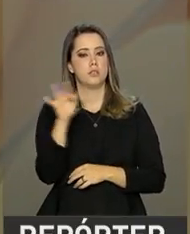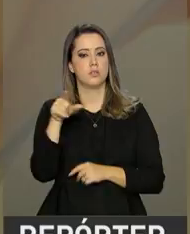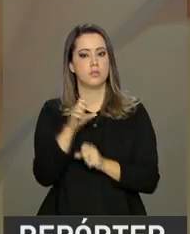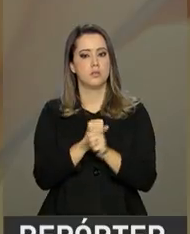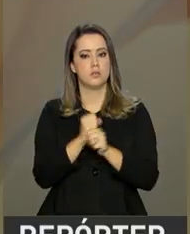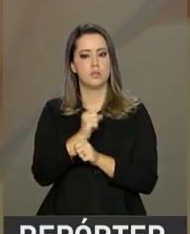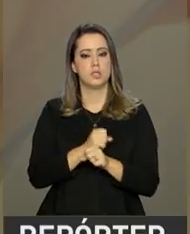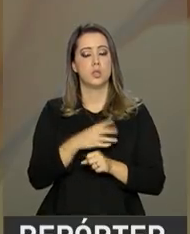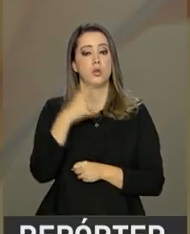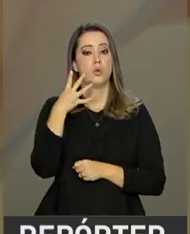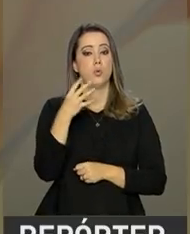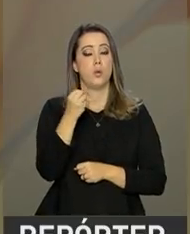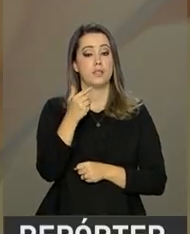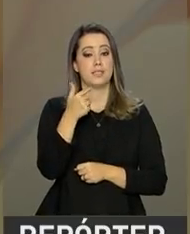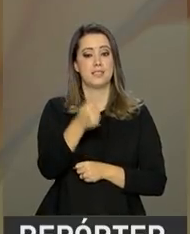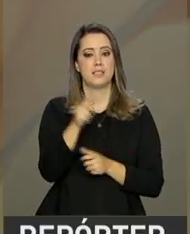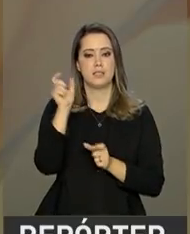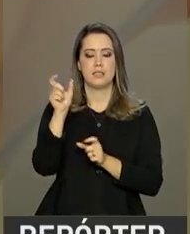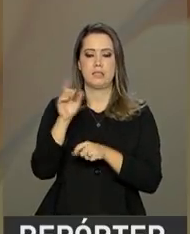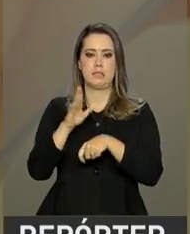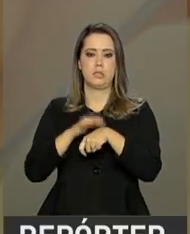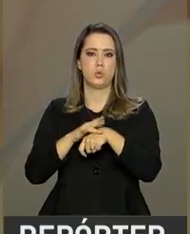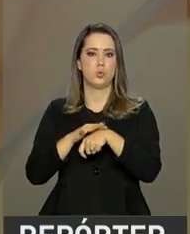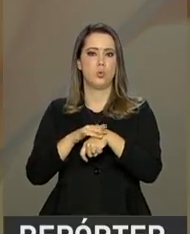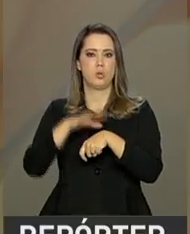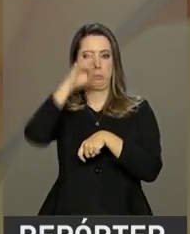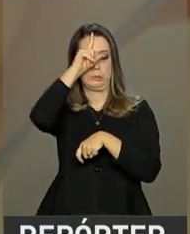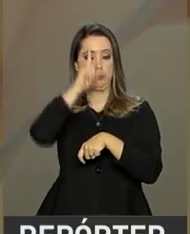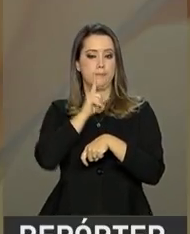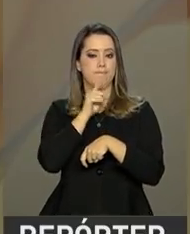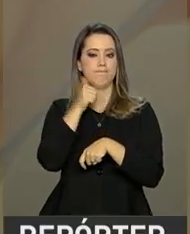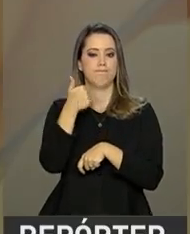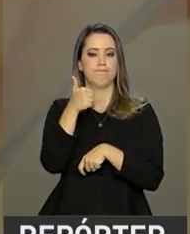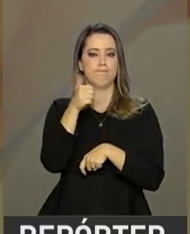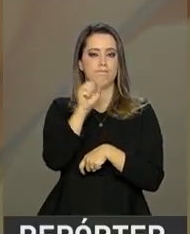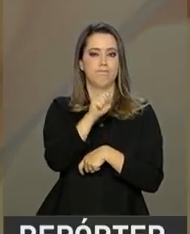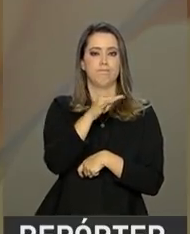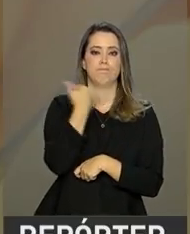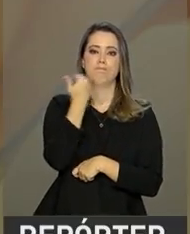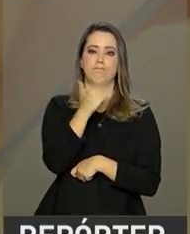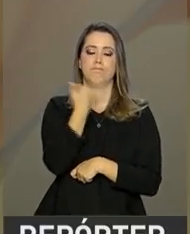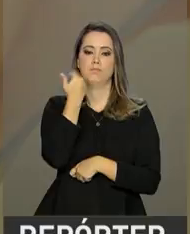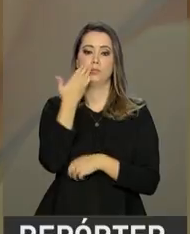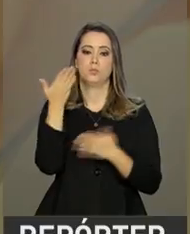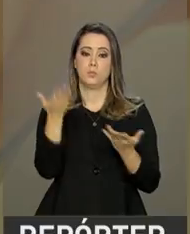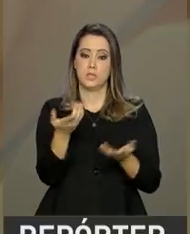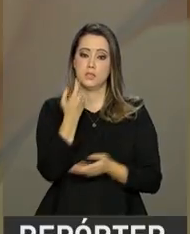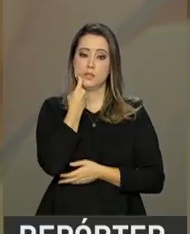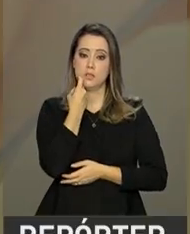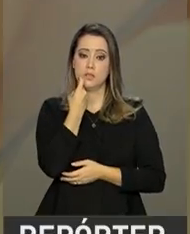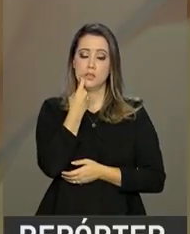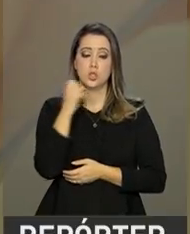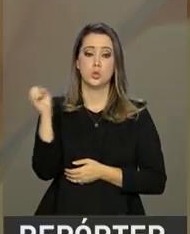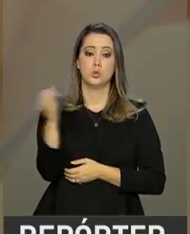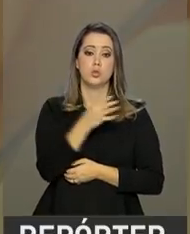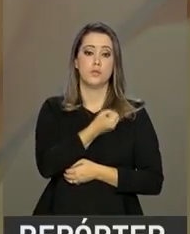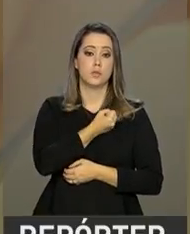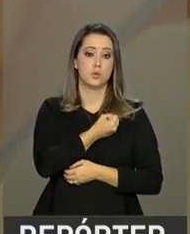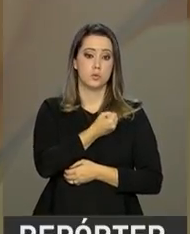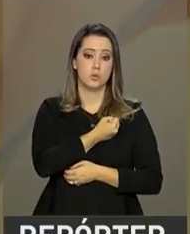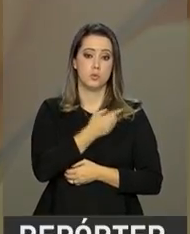407 casos da doença com 118 mortes nesta sexta feira vai ocorrer nova atualização